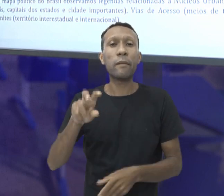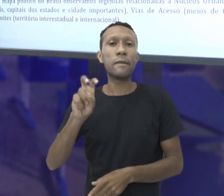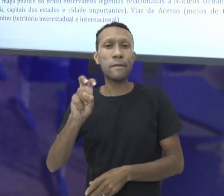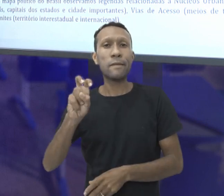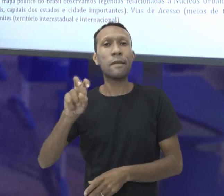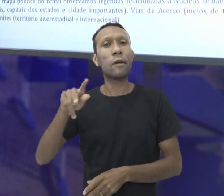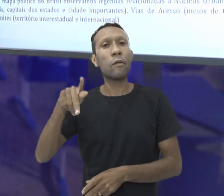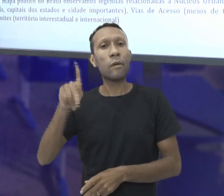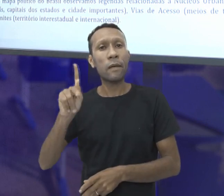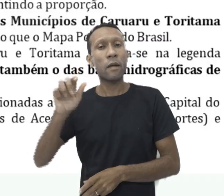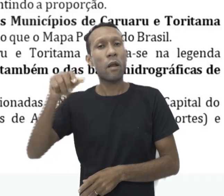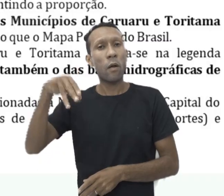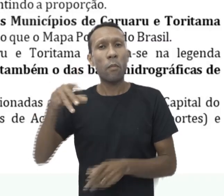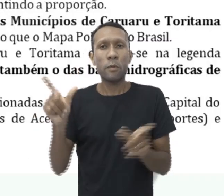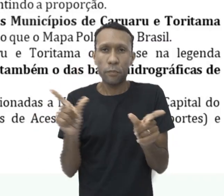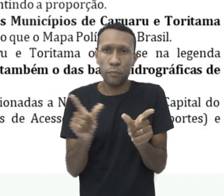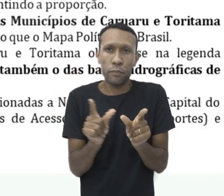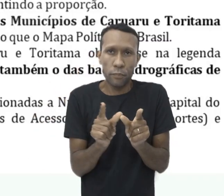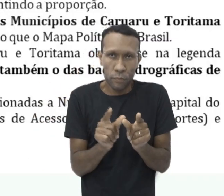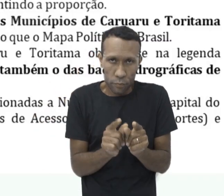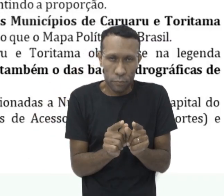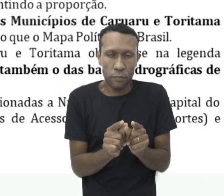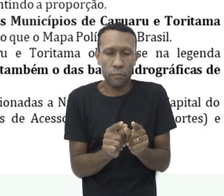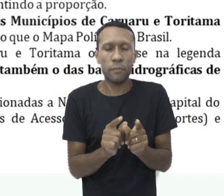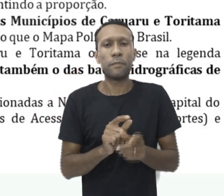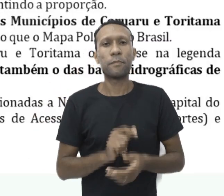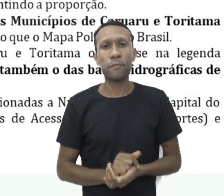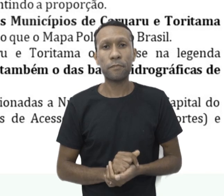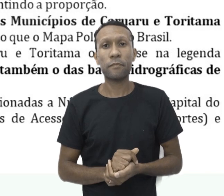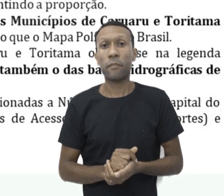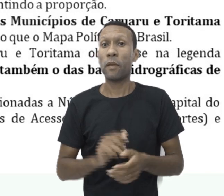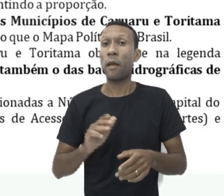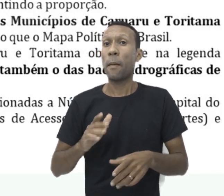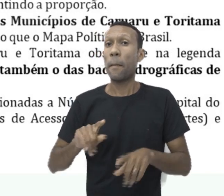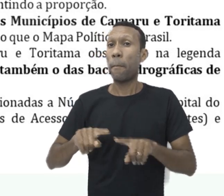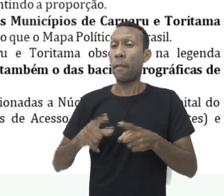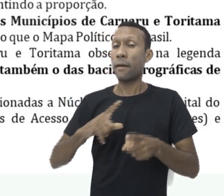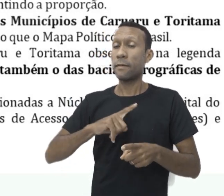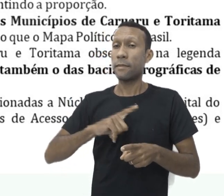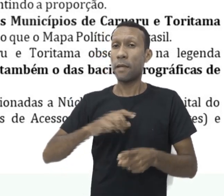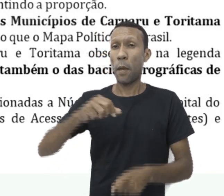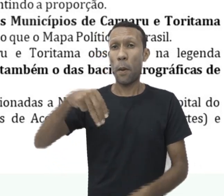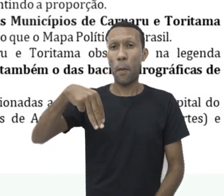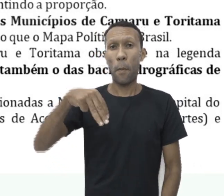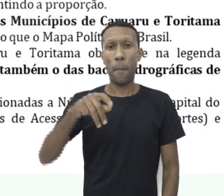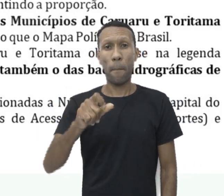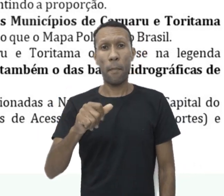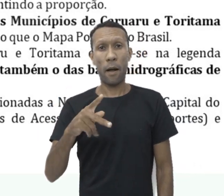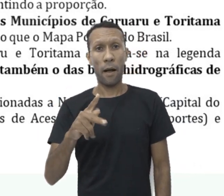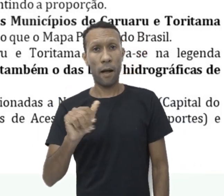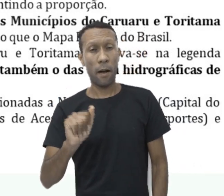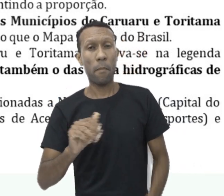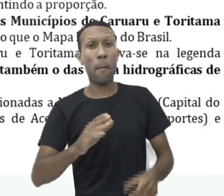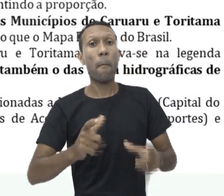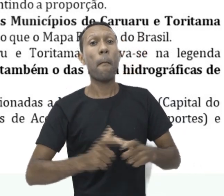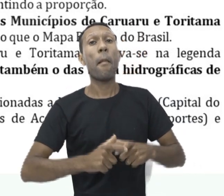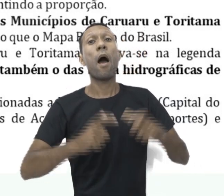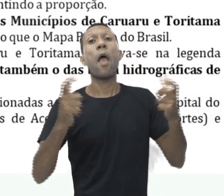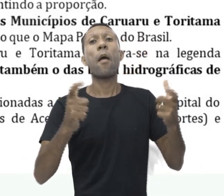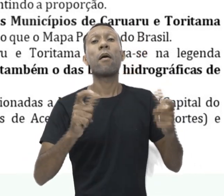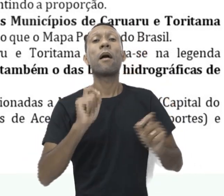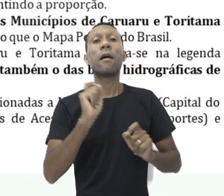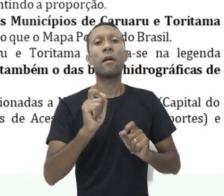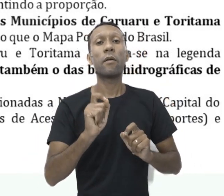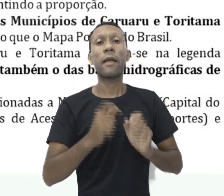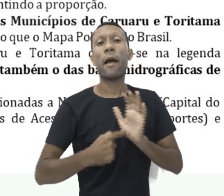proporção. O mapa de maior escala é o mapa da localização do município de Caruaru e Toritama. Por quê? Porque representa